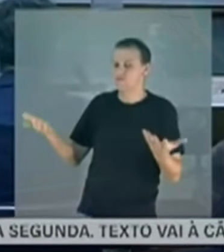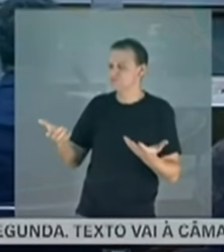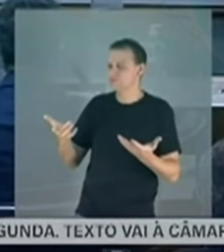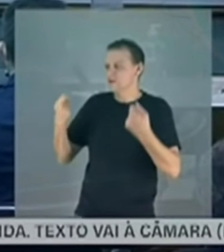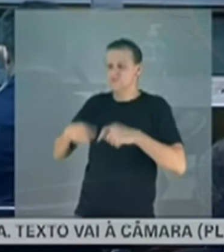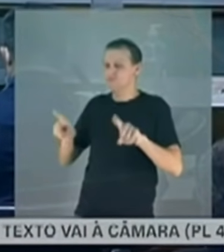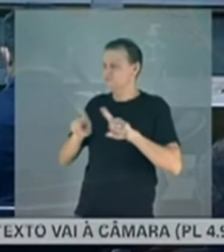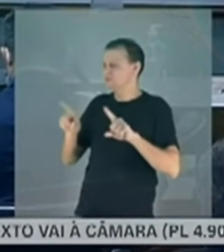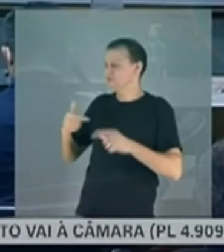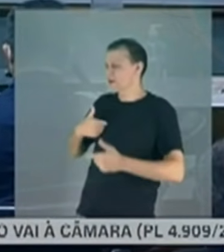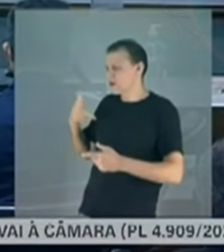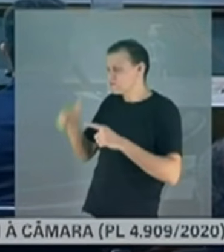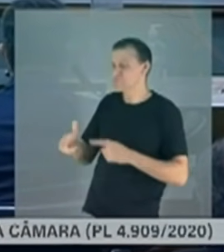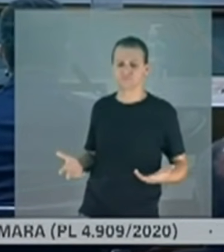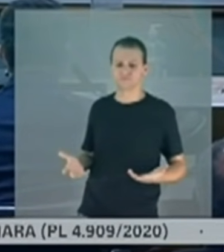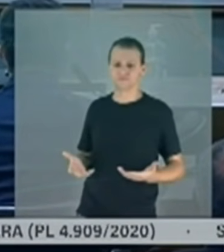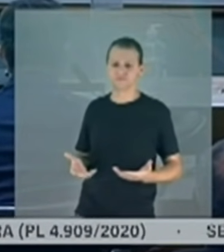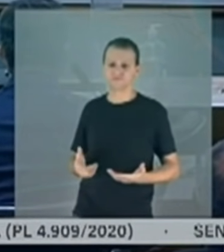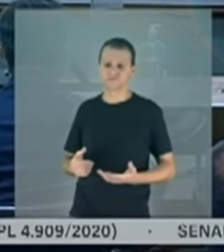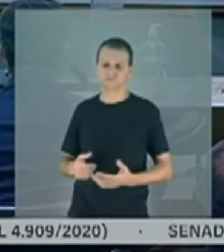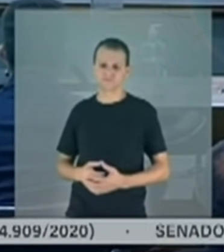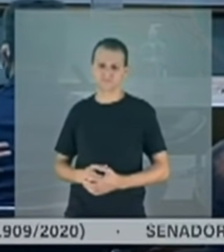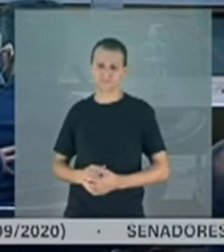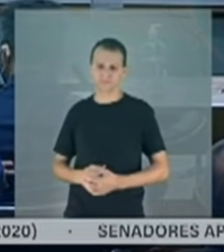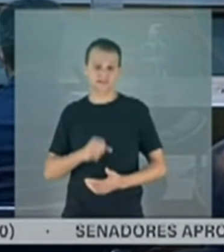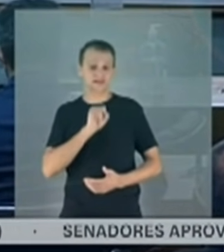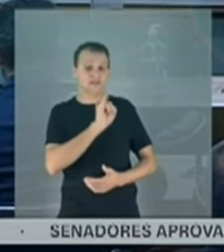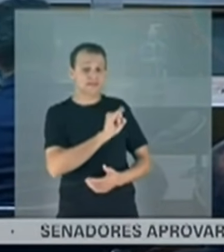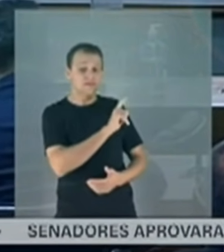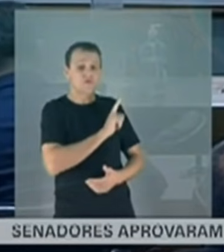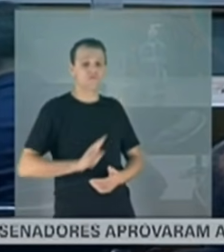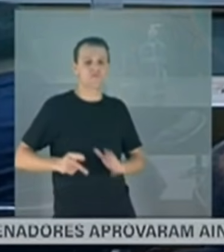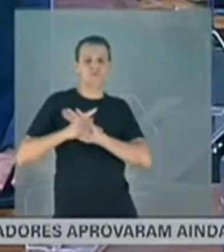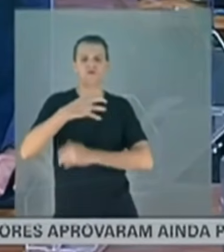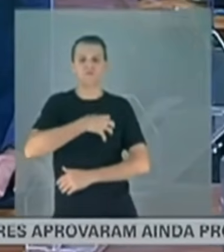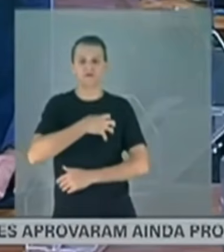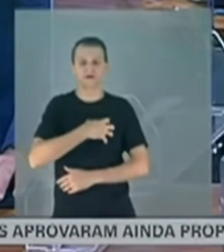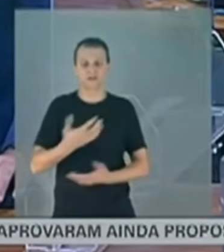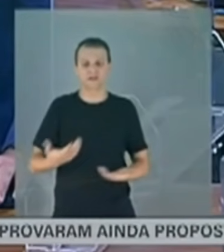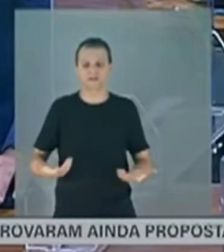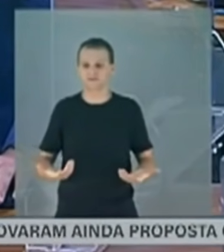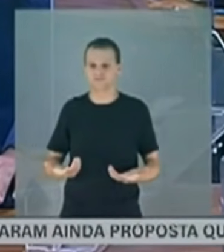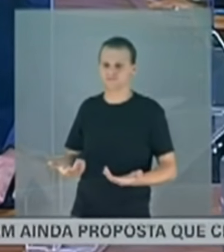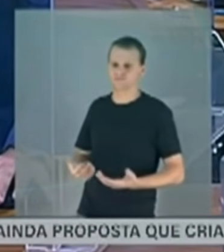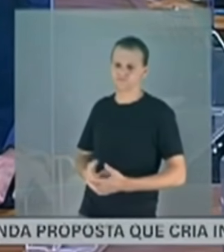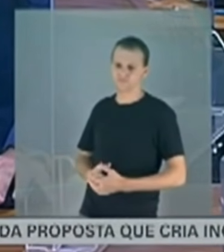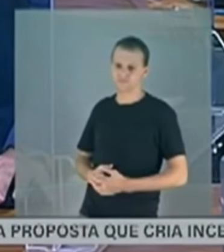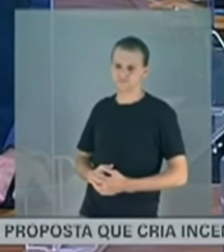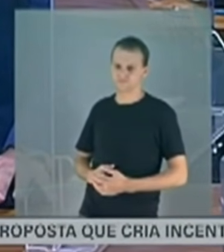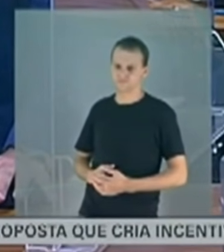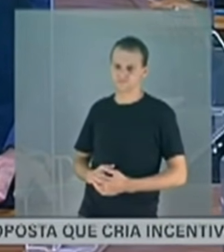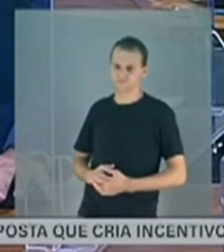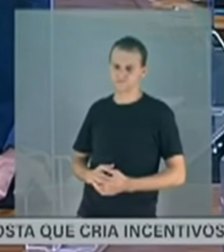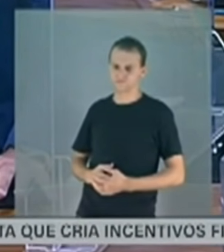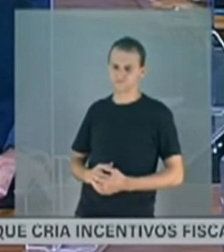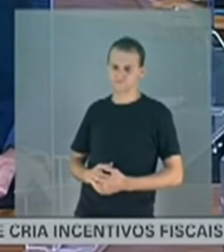estou indeferindo o seu pedido. Tá. Encerrou. E o governador da Bahia? Indeferido. E o governador da Bahia, que é outro pedido que eu